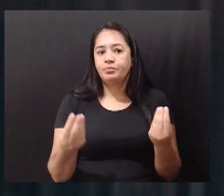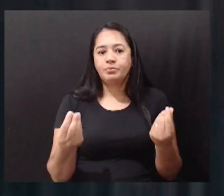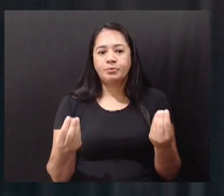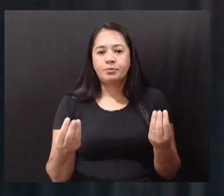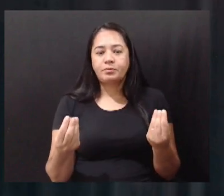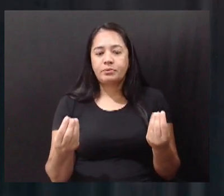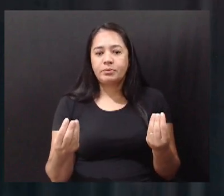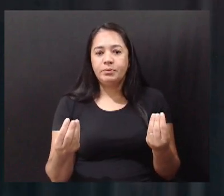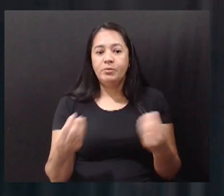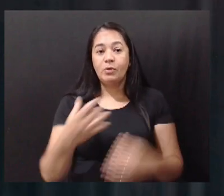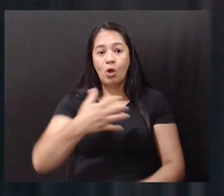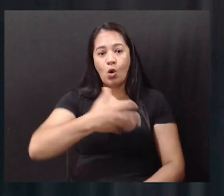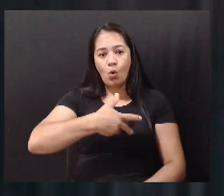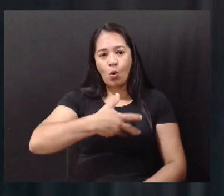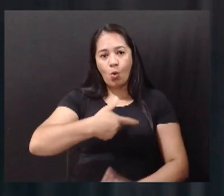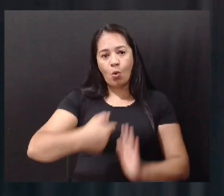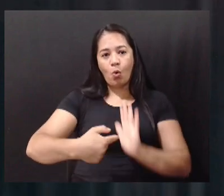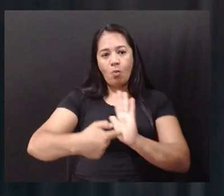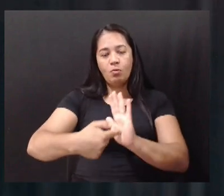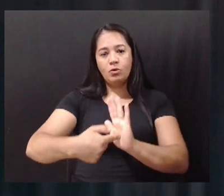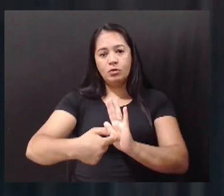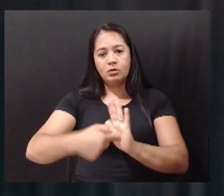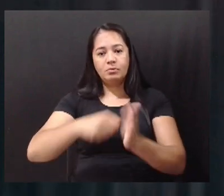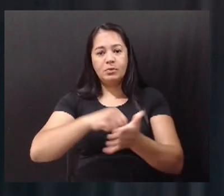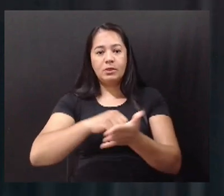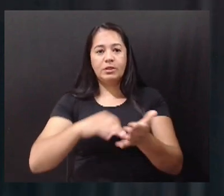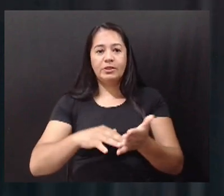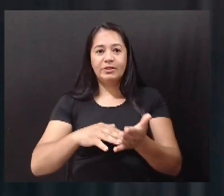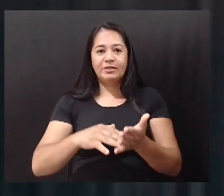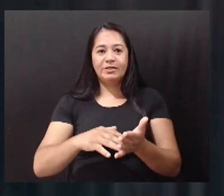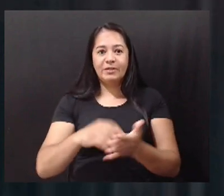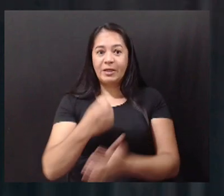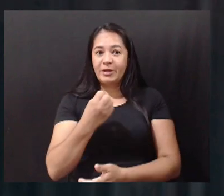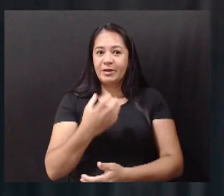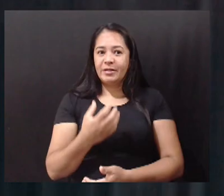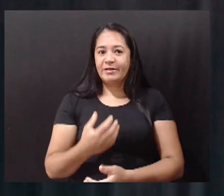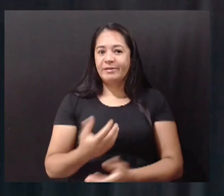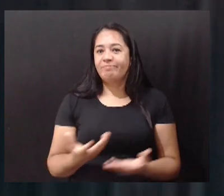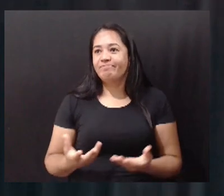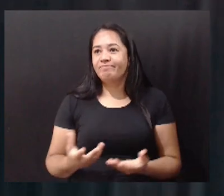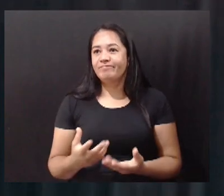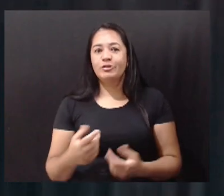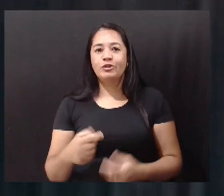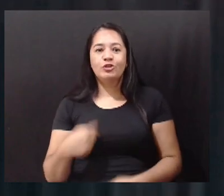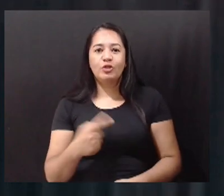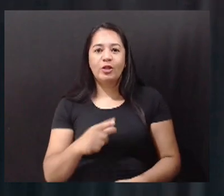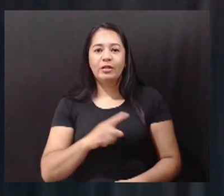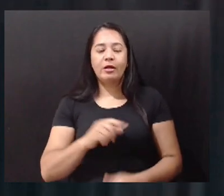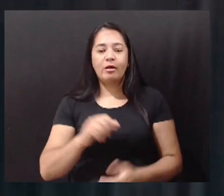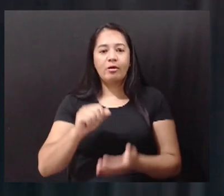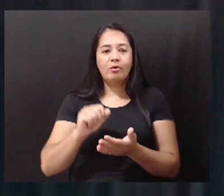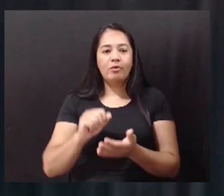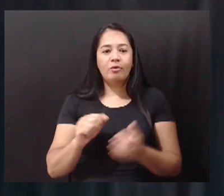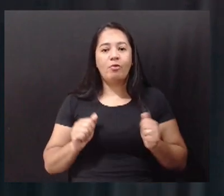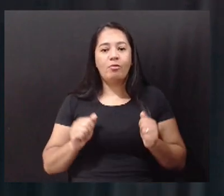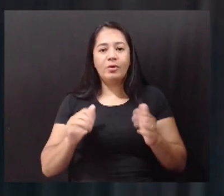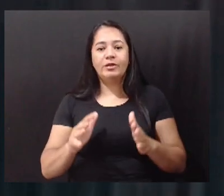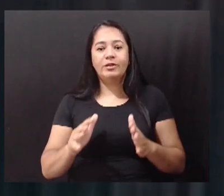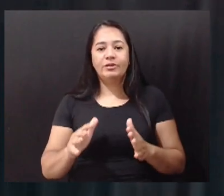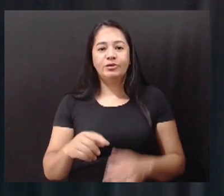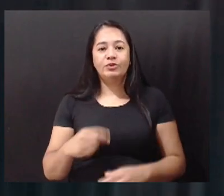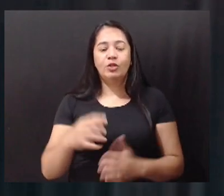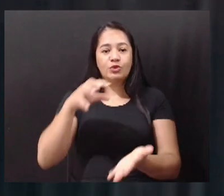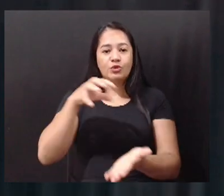comportamento, qualquer atividade que seja muito recompensadora, a gente tem uma ativação do nosso centro de recompensa dentro do nosso